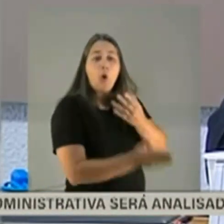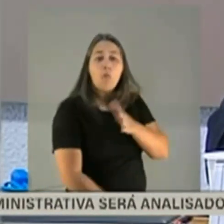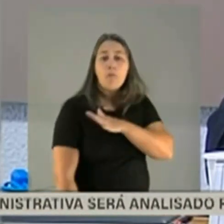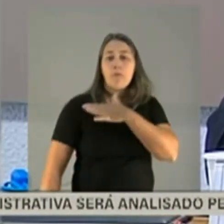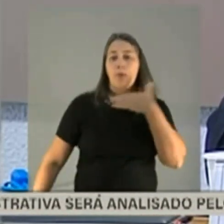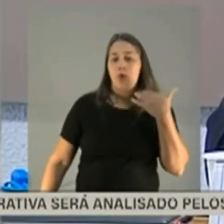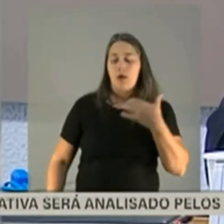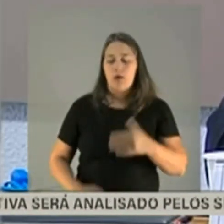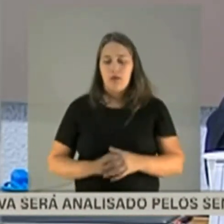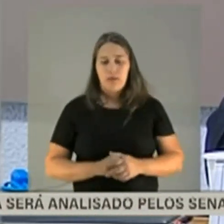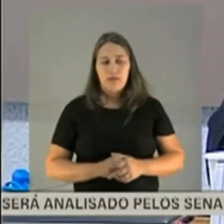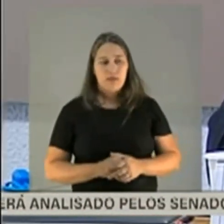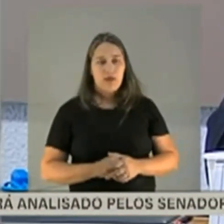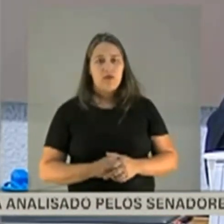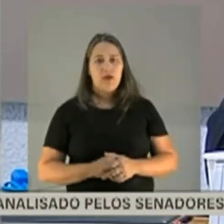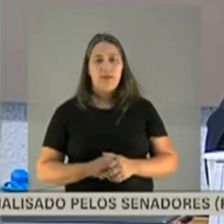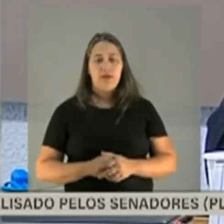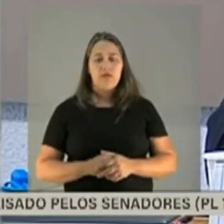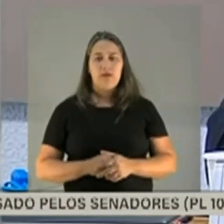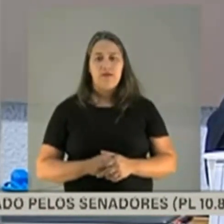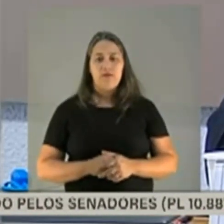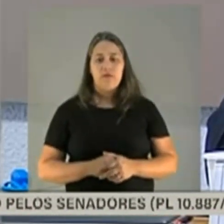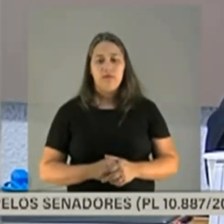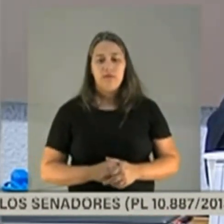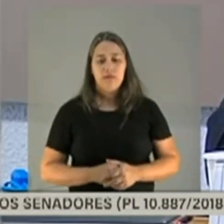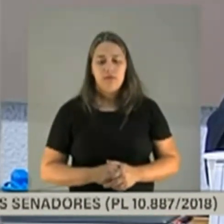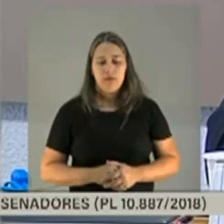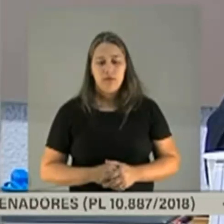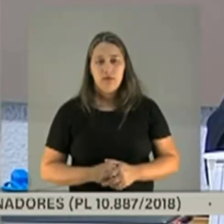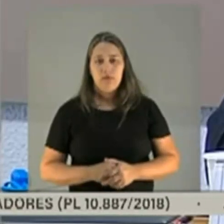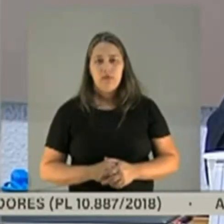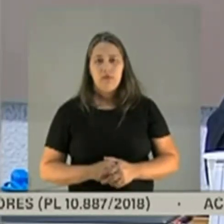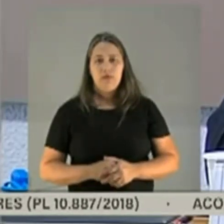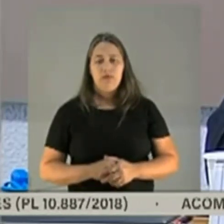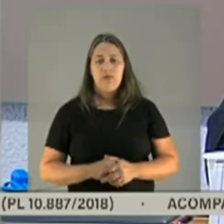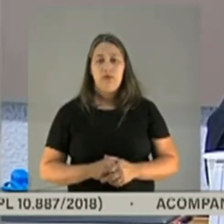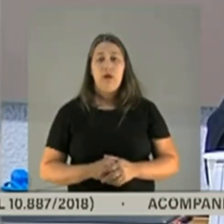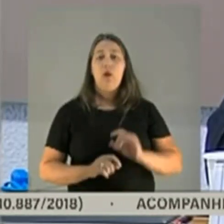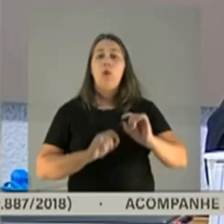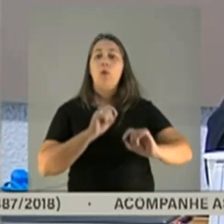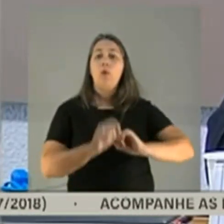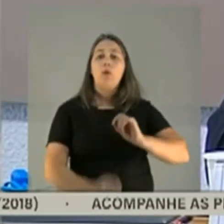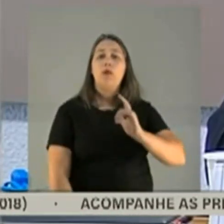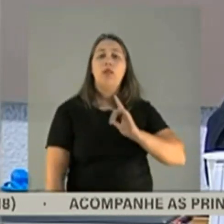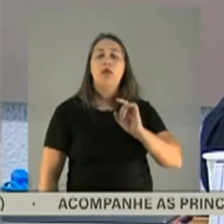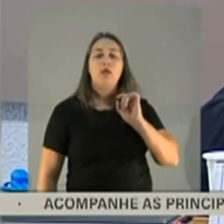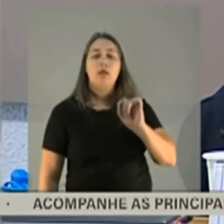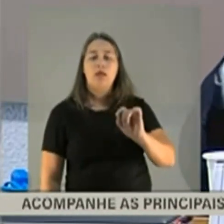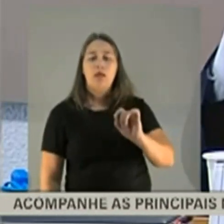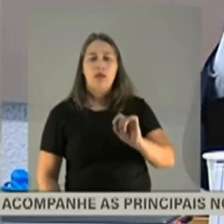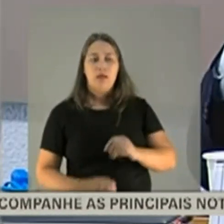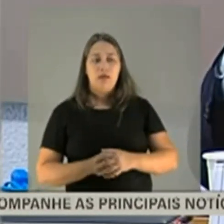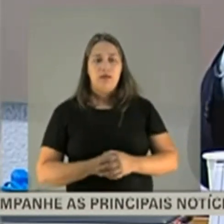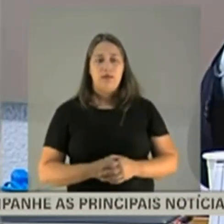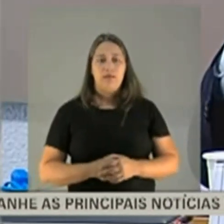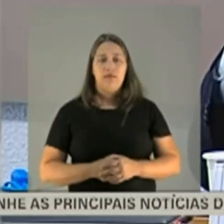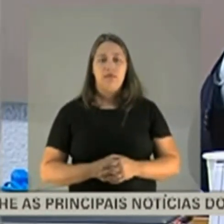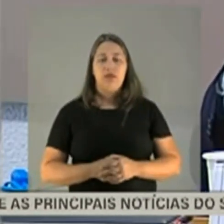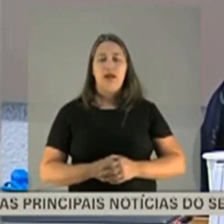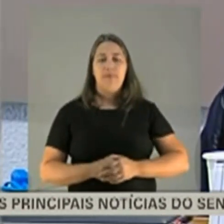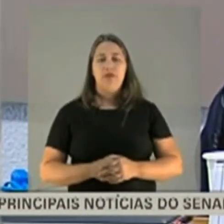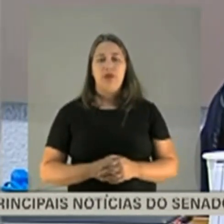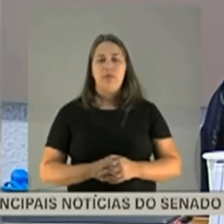combinado. Então, existem evidências, sim. A impressão que dá é que elas estão sendo lidas de